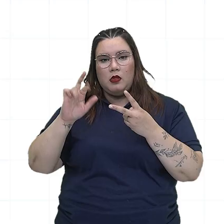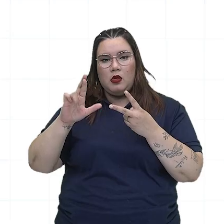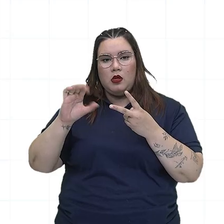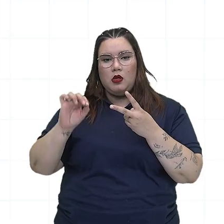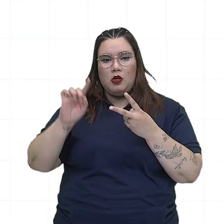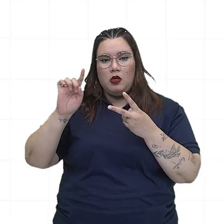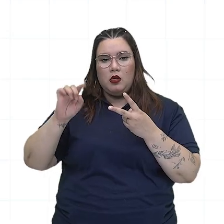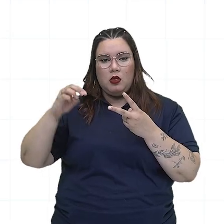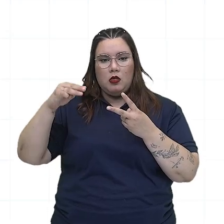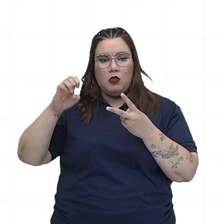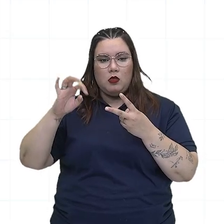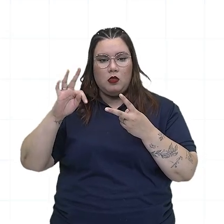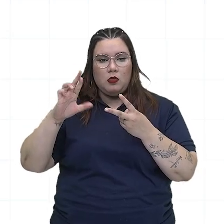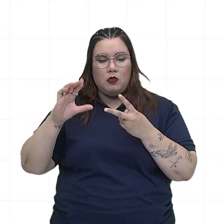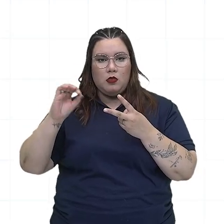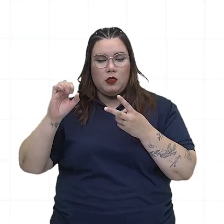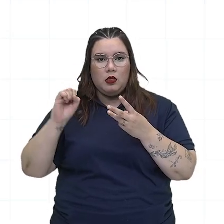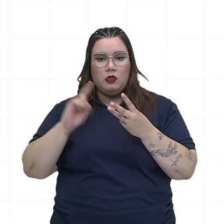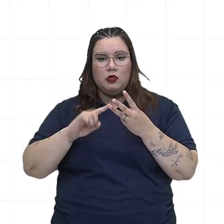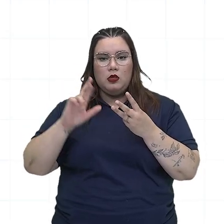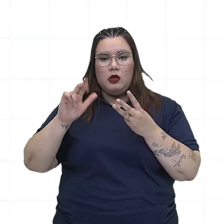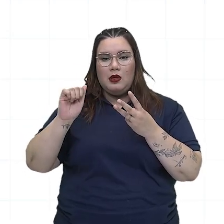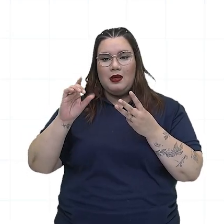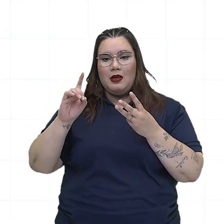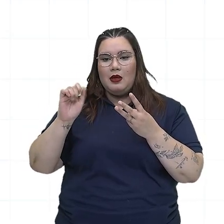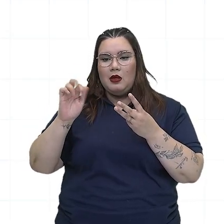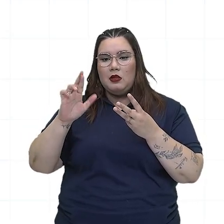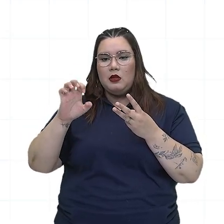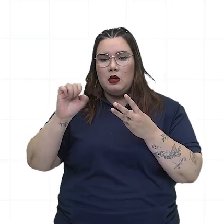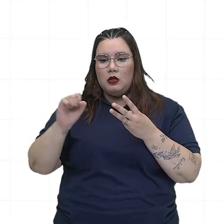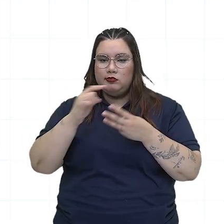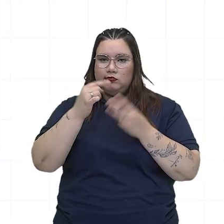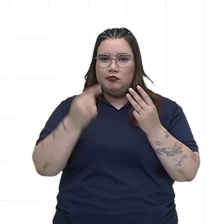são muito utilizados para fazer as